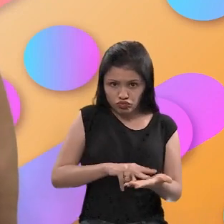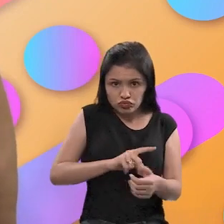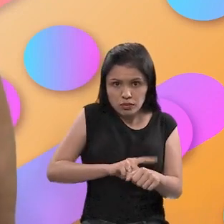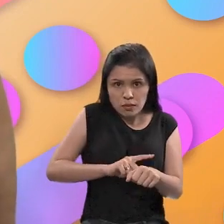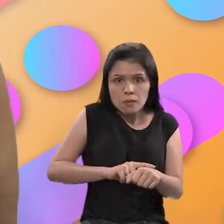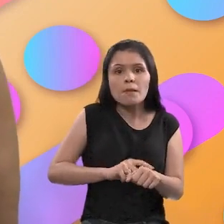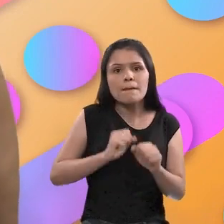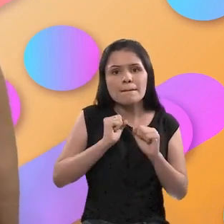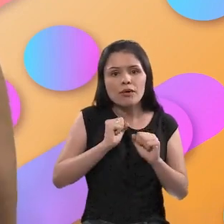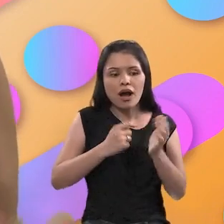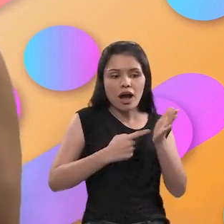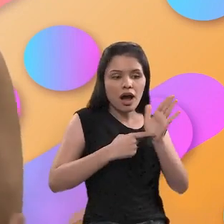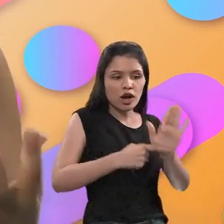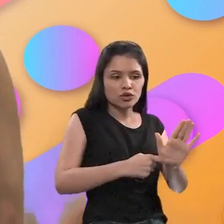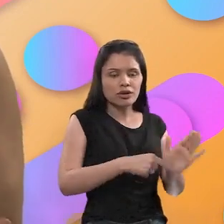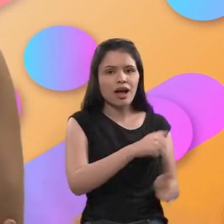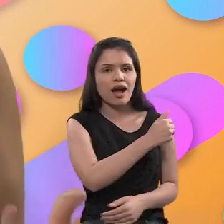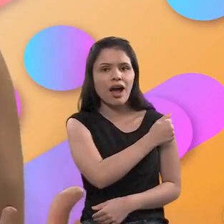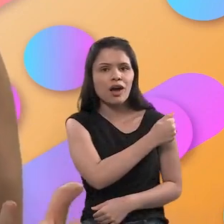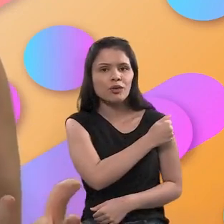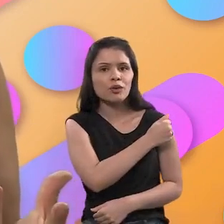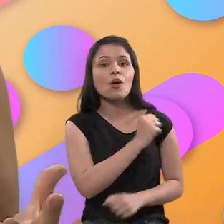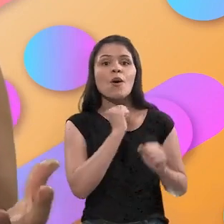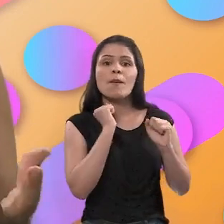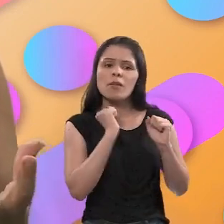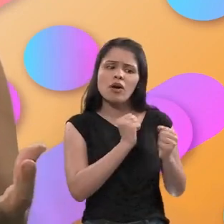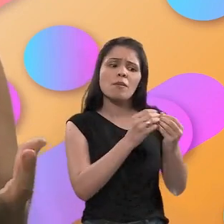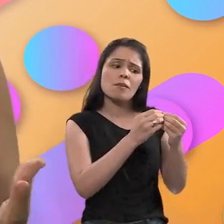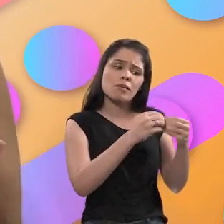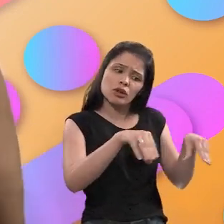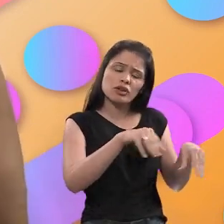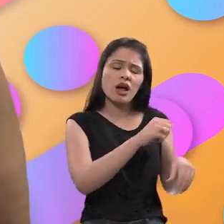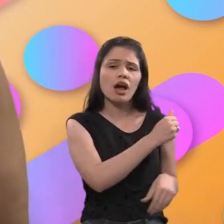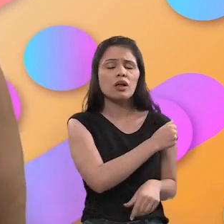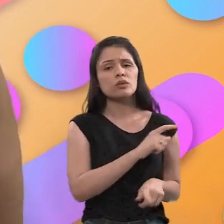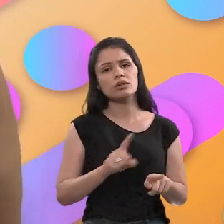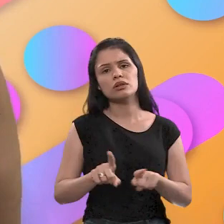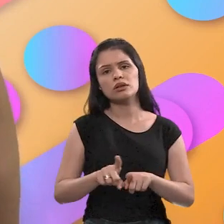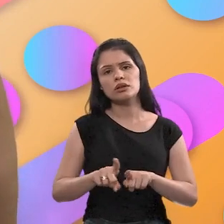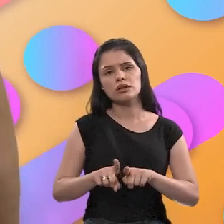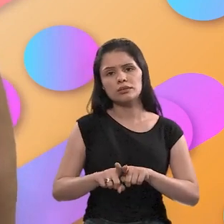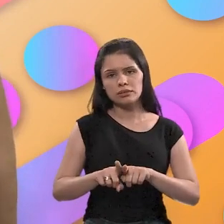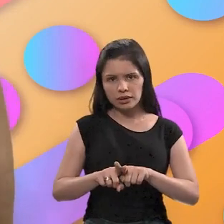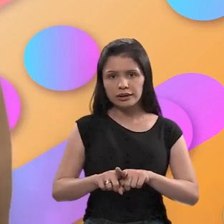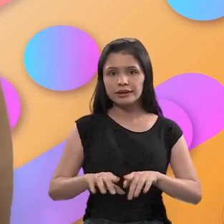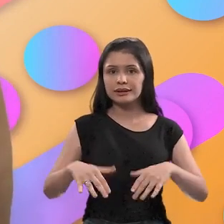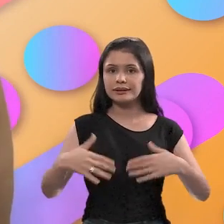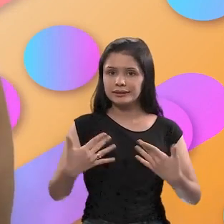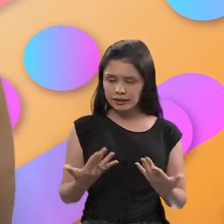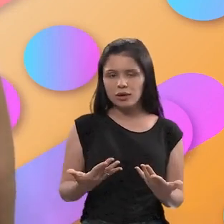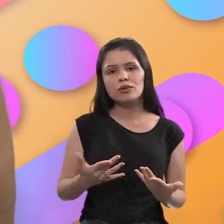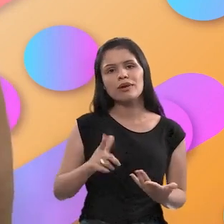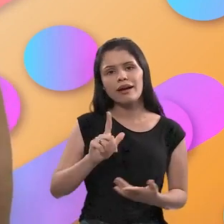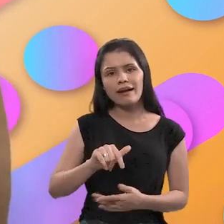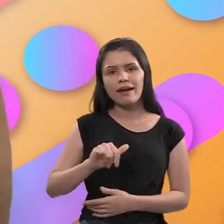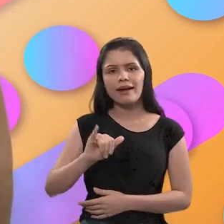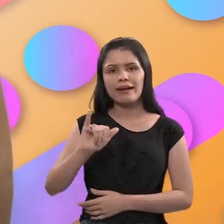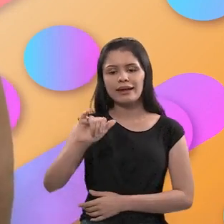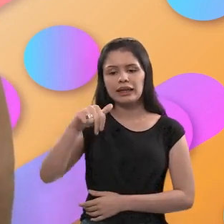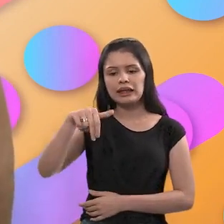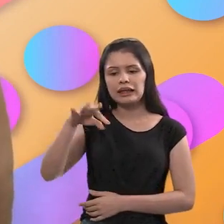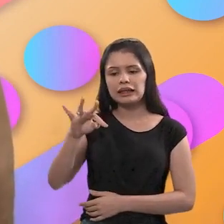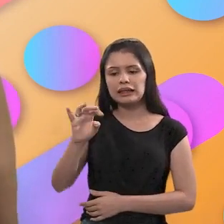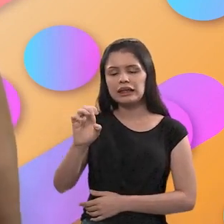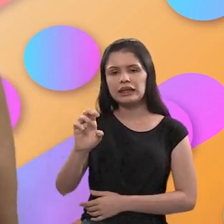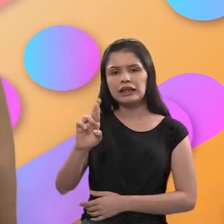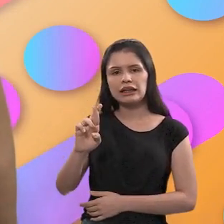essa interpretação e podem comprometer negativamente. Então, ele é muito ativo, ele é um interlocutor muito ativo, porque as escolhas que